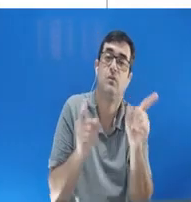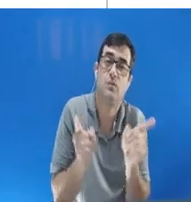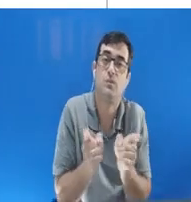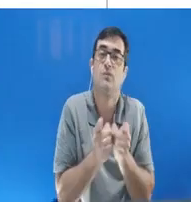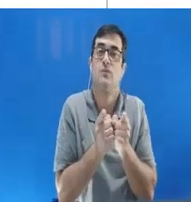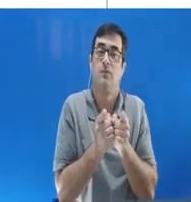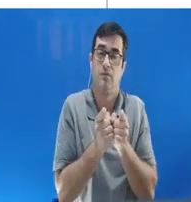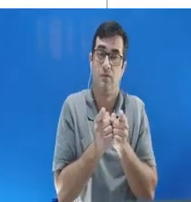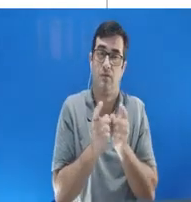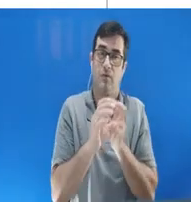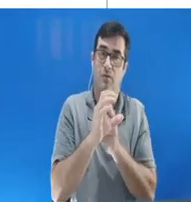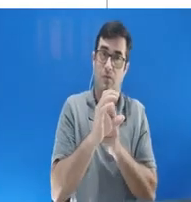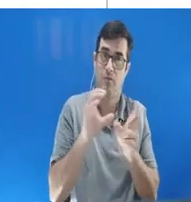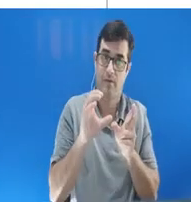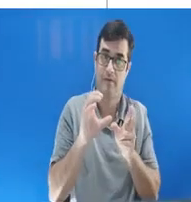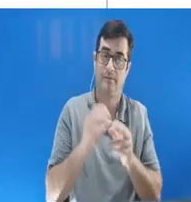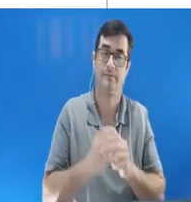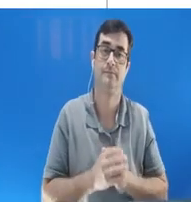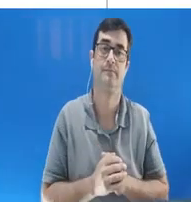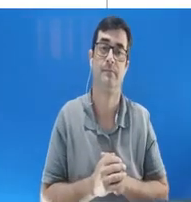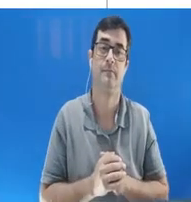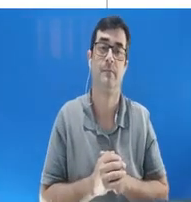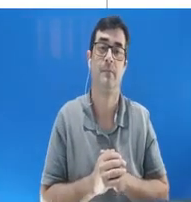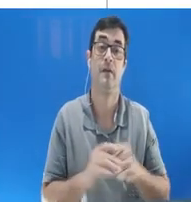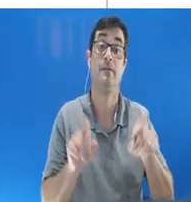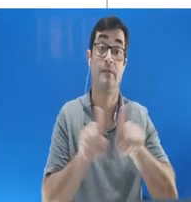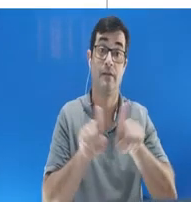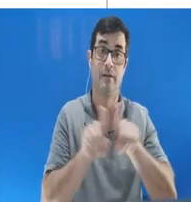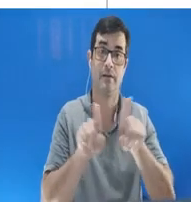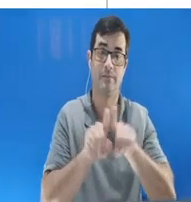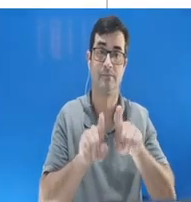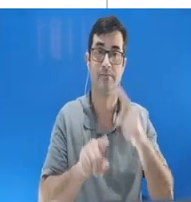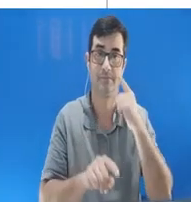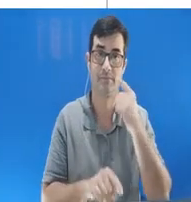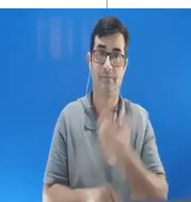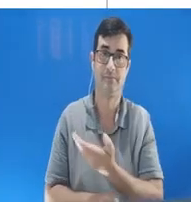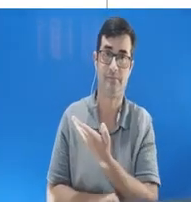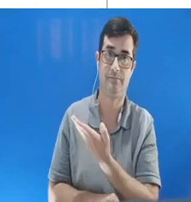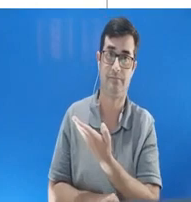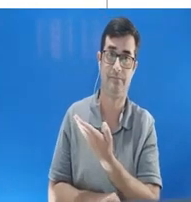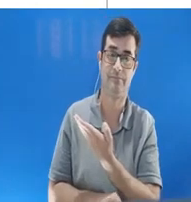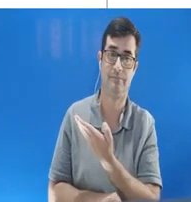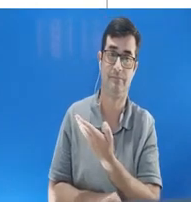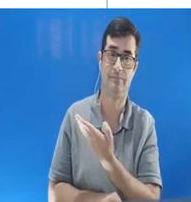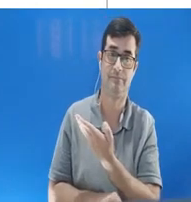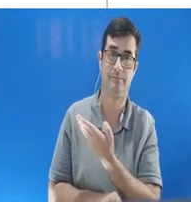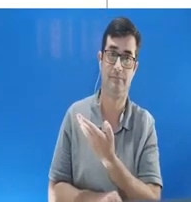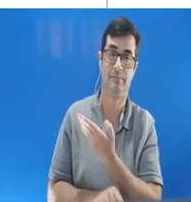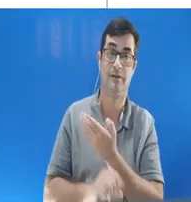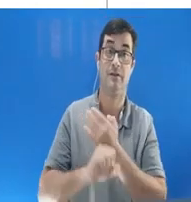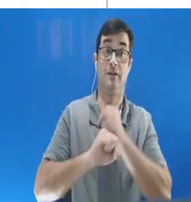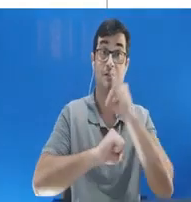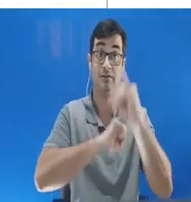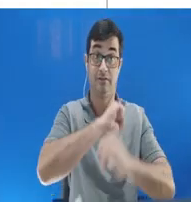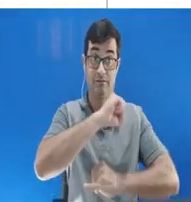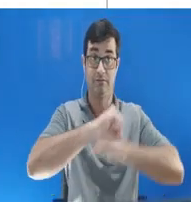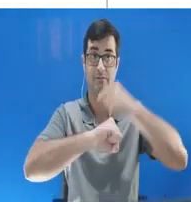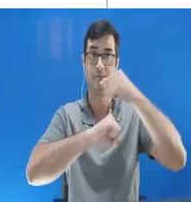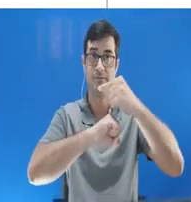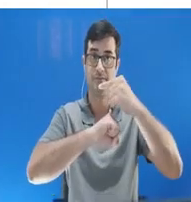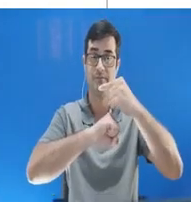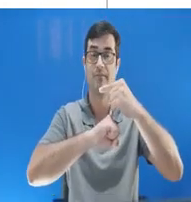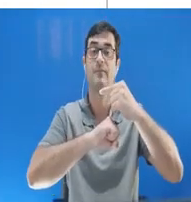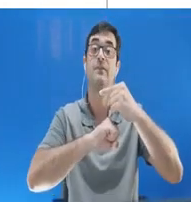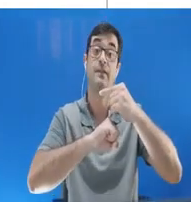uma diminuição no raio. E no caso dos ânions, quem são os ânions? São as espécies carregadas